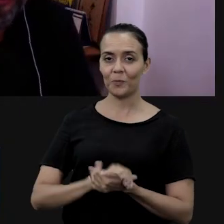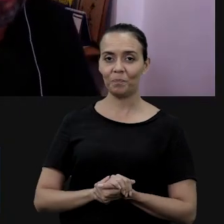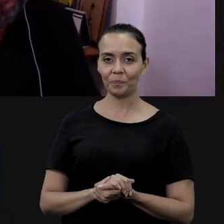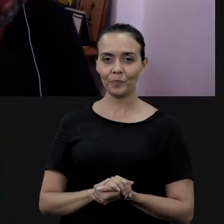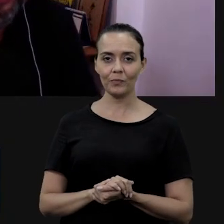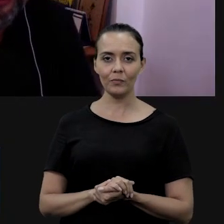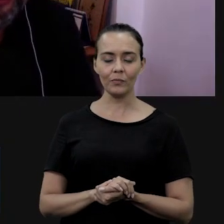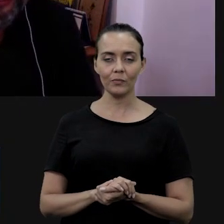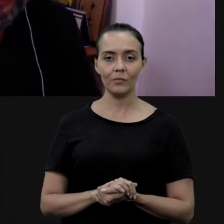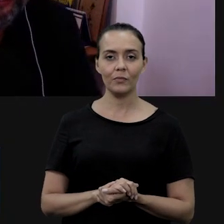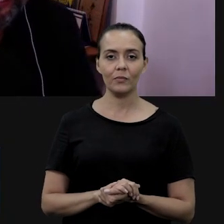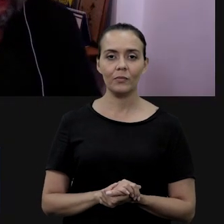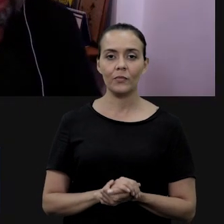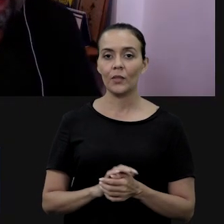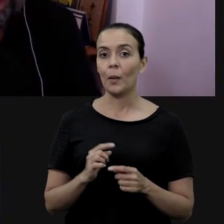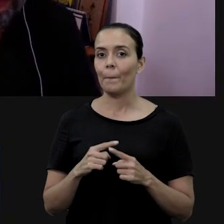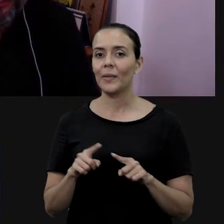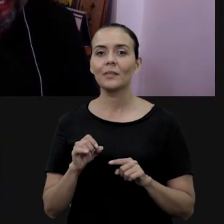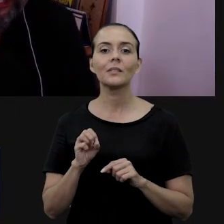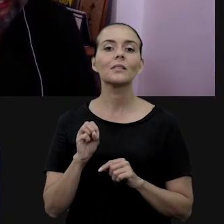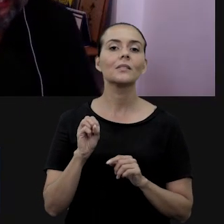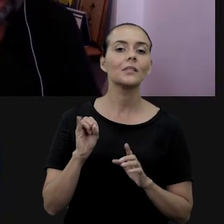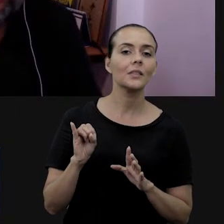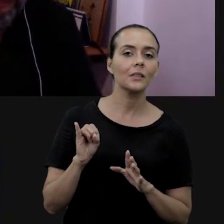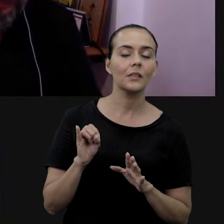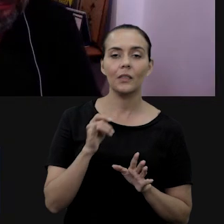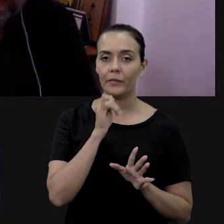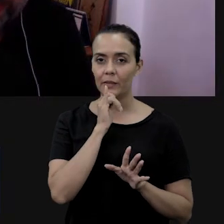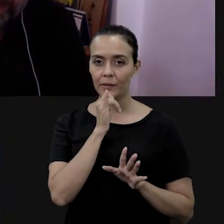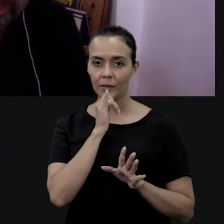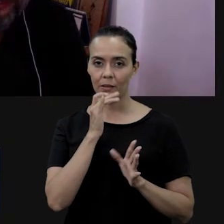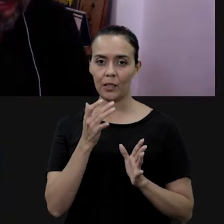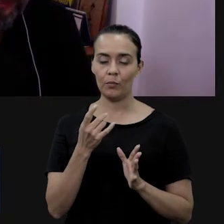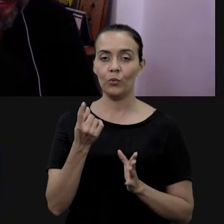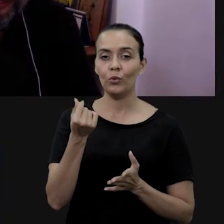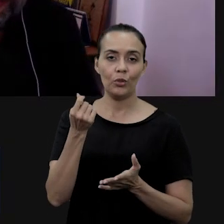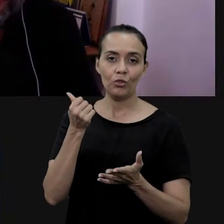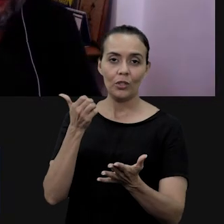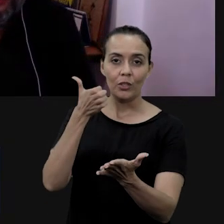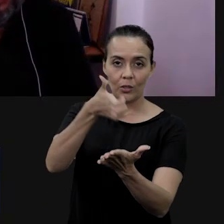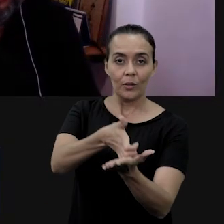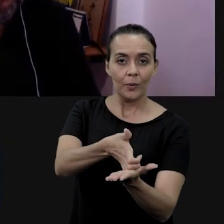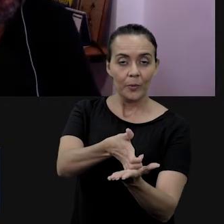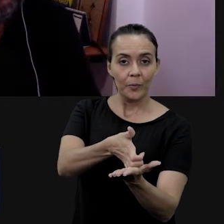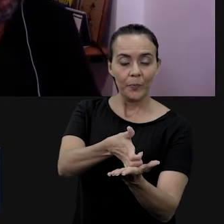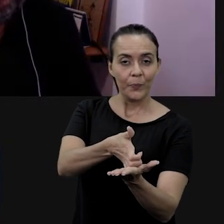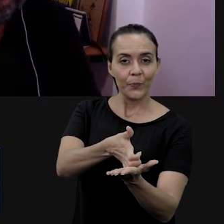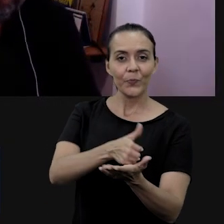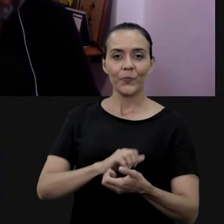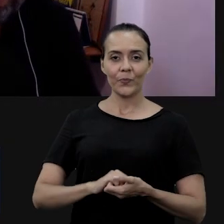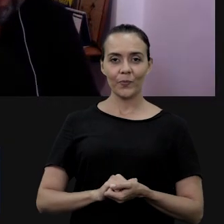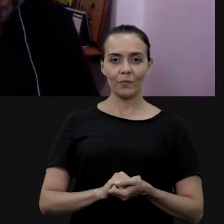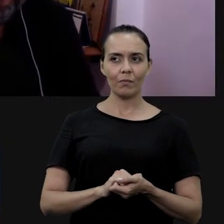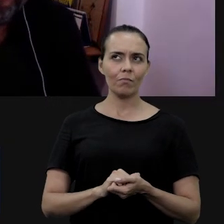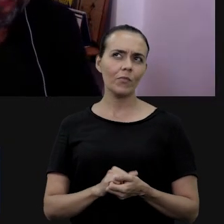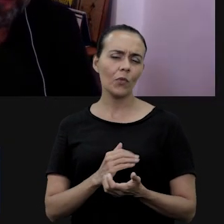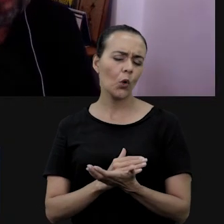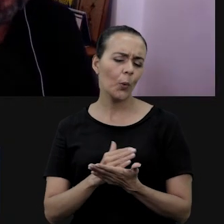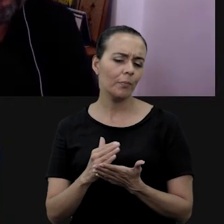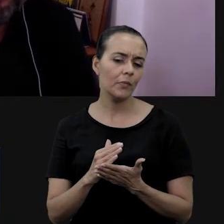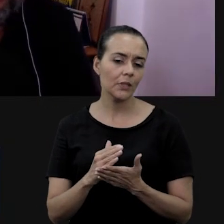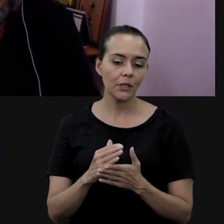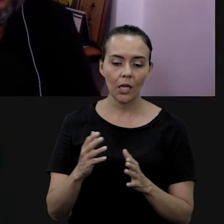é muito válido. Agora, se jogar a campo, também pode ser. Você investir a tua grana ali,